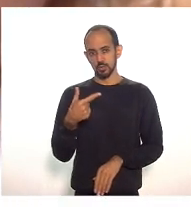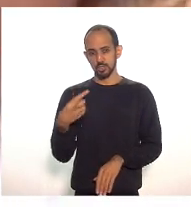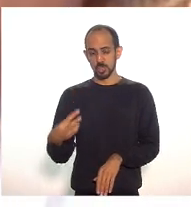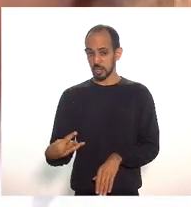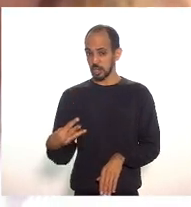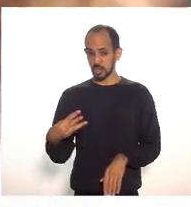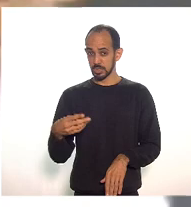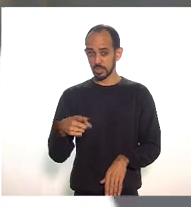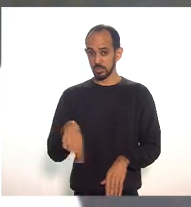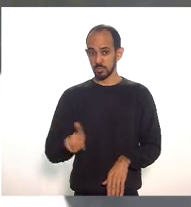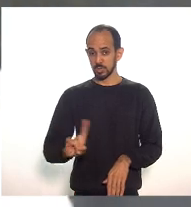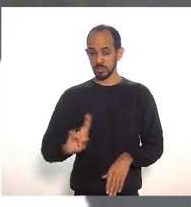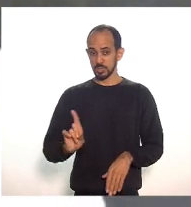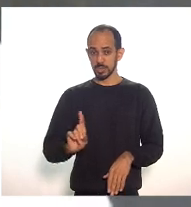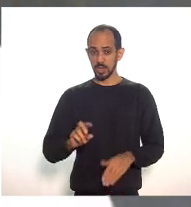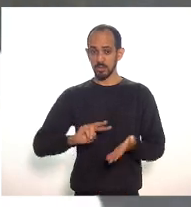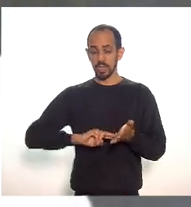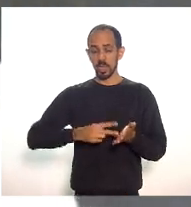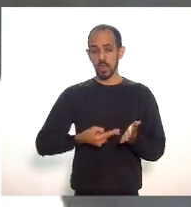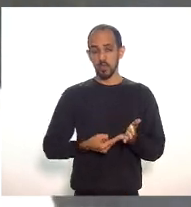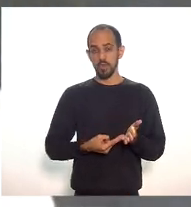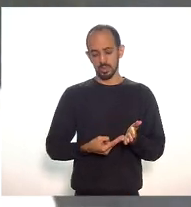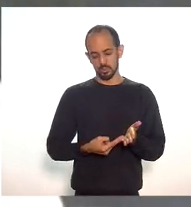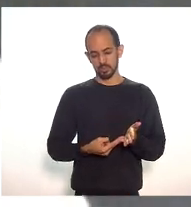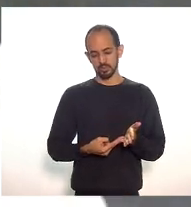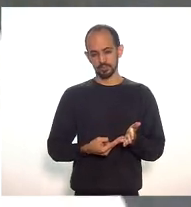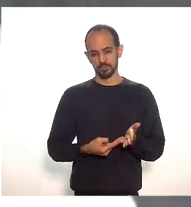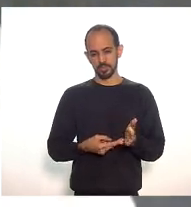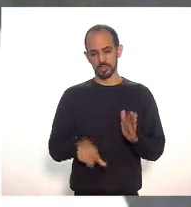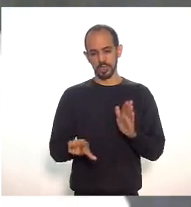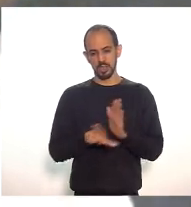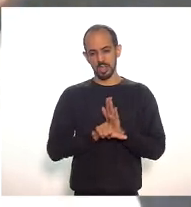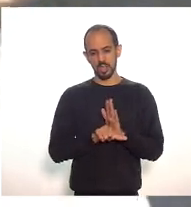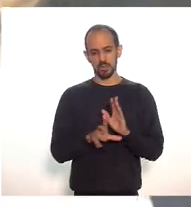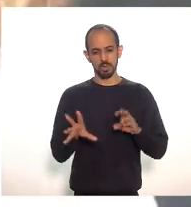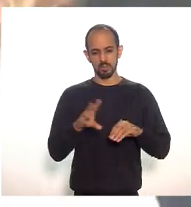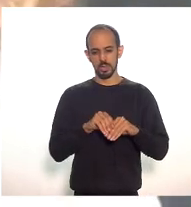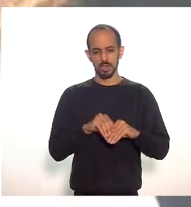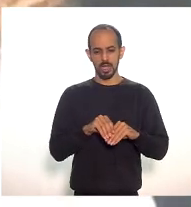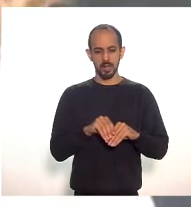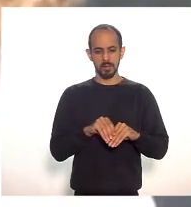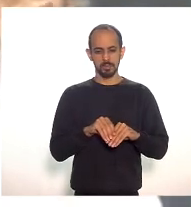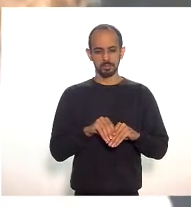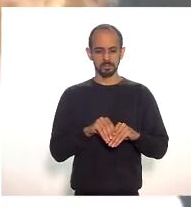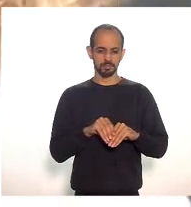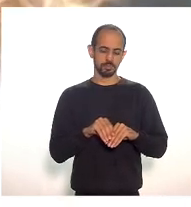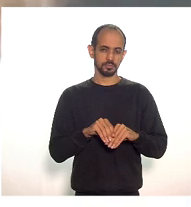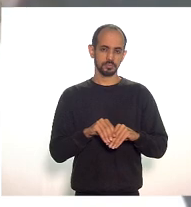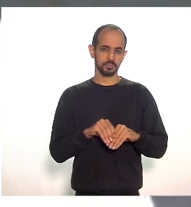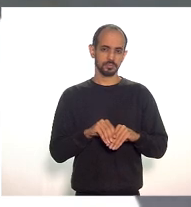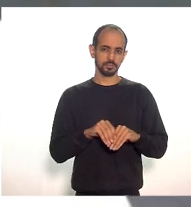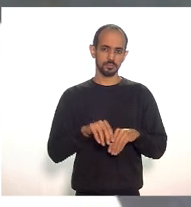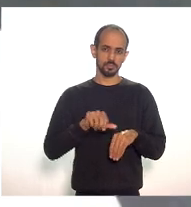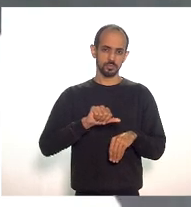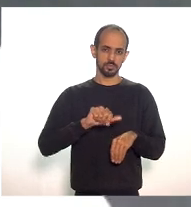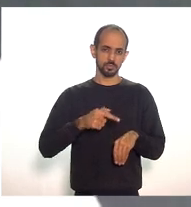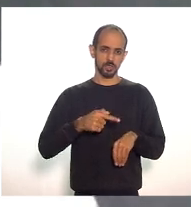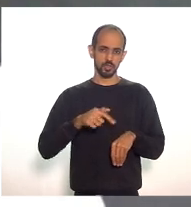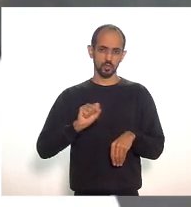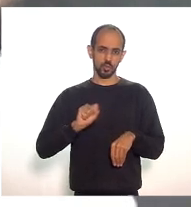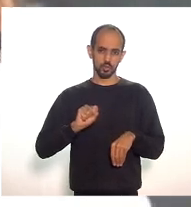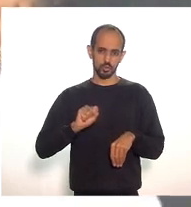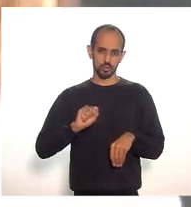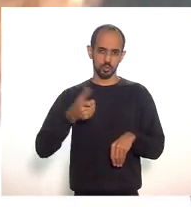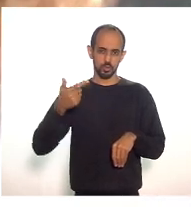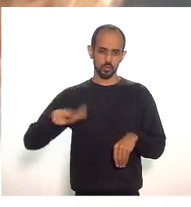de renovação que já essa lei complementar ela a lei lei complementar 178 para os demais